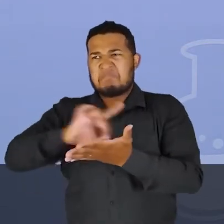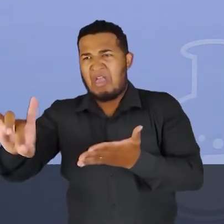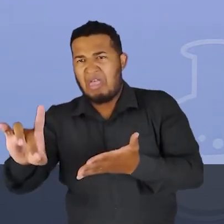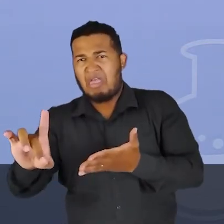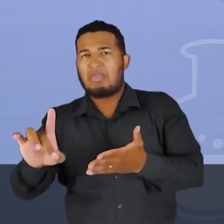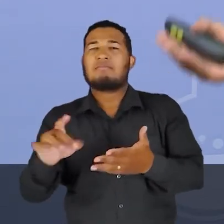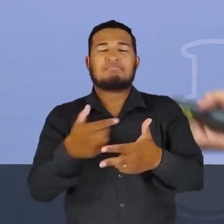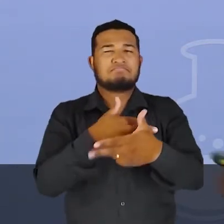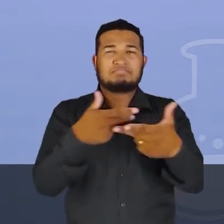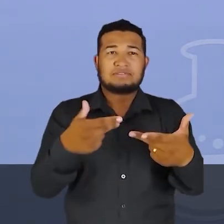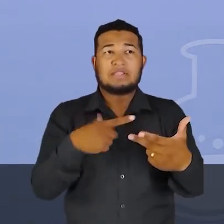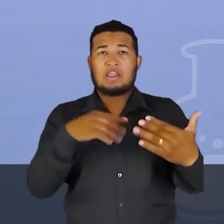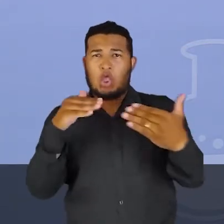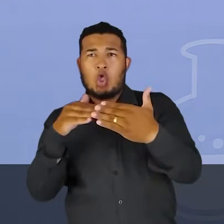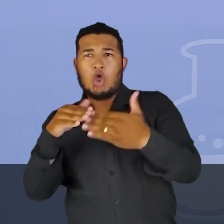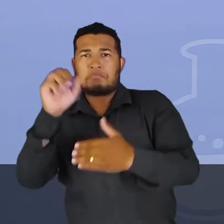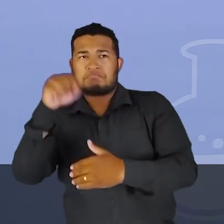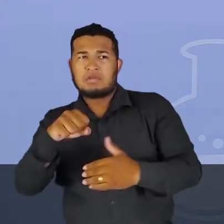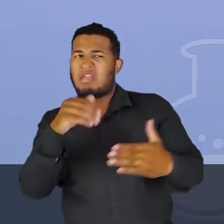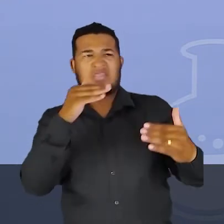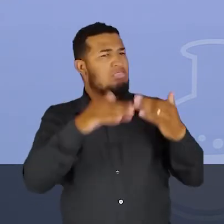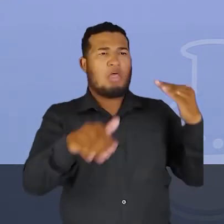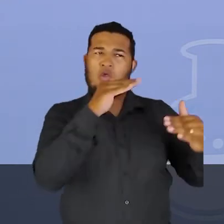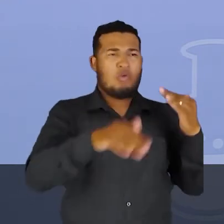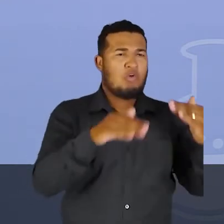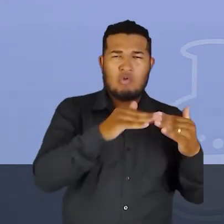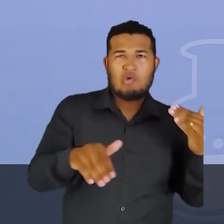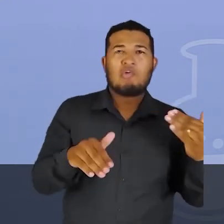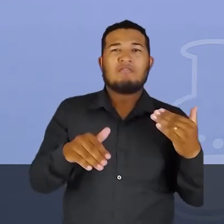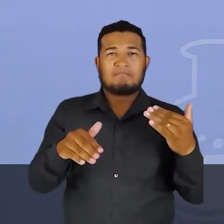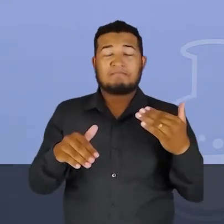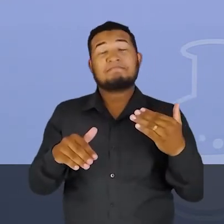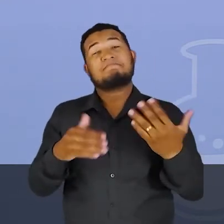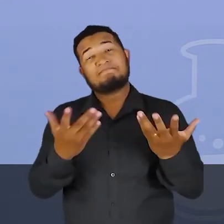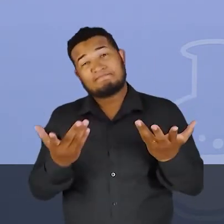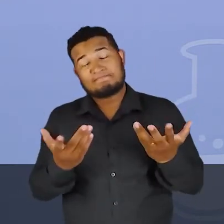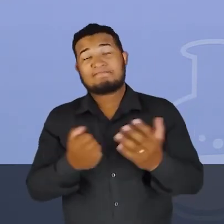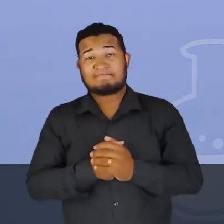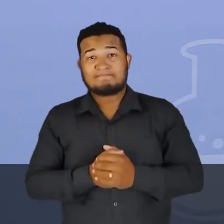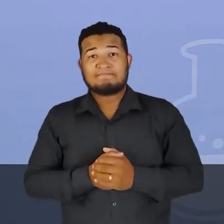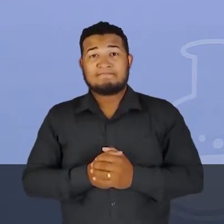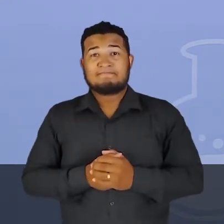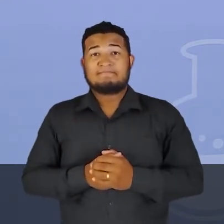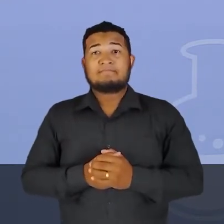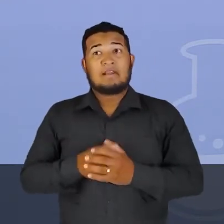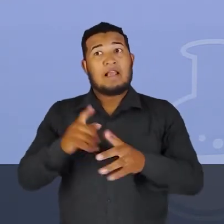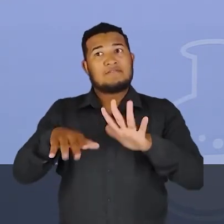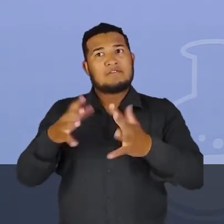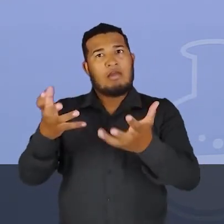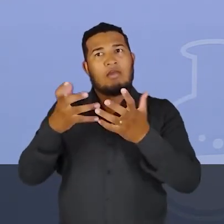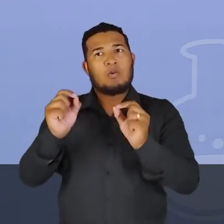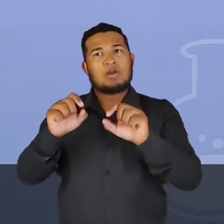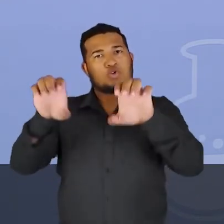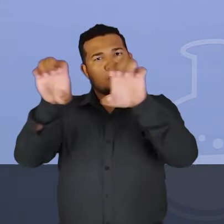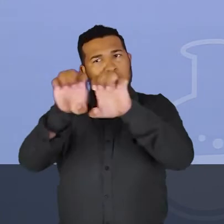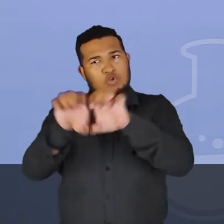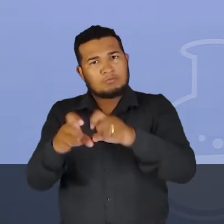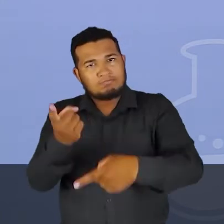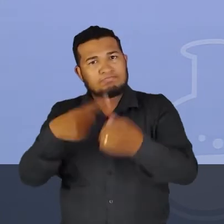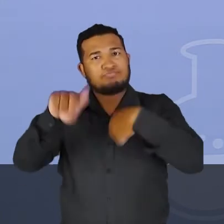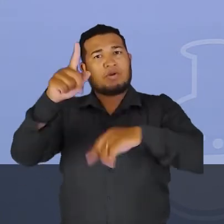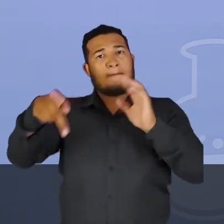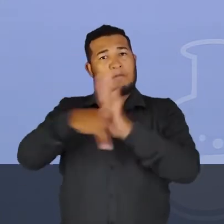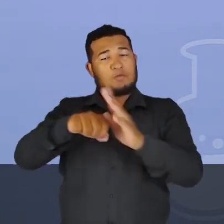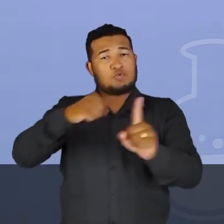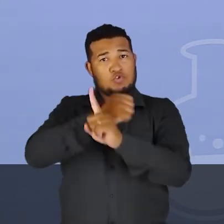radicais, que concordam com uma pauta, que não concordam com a outra. Geralmente, eles querem reestruturação da